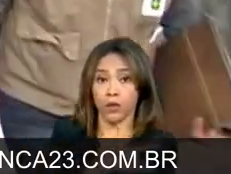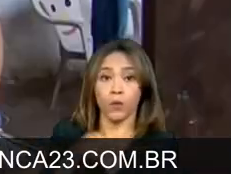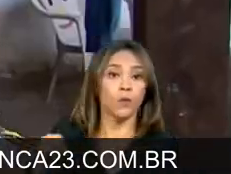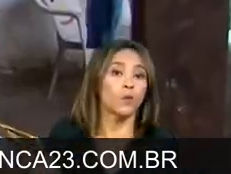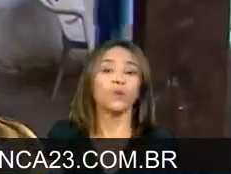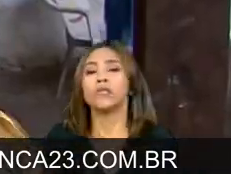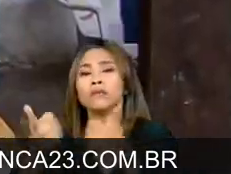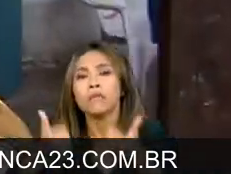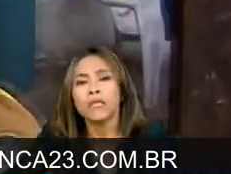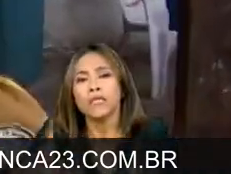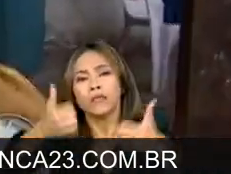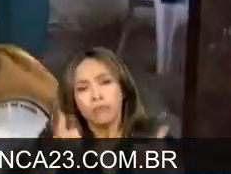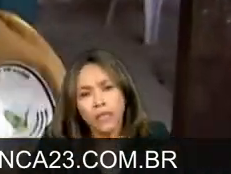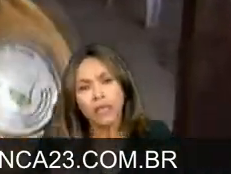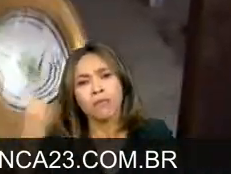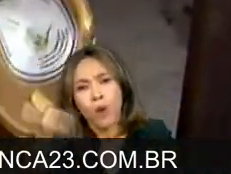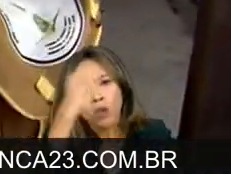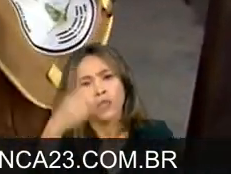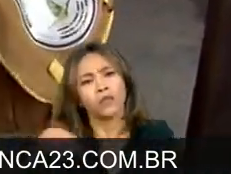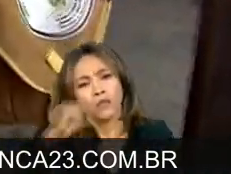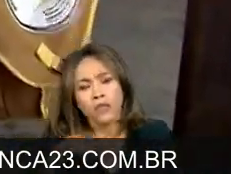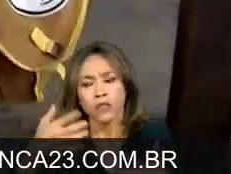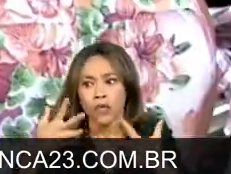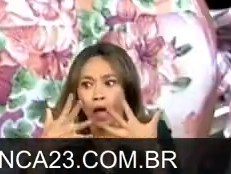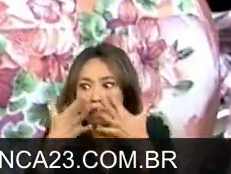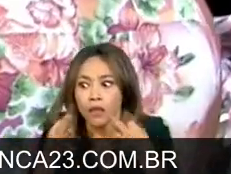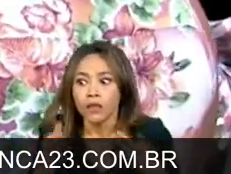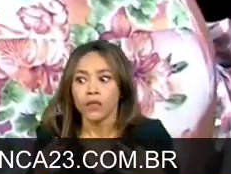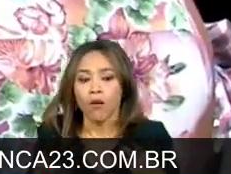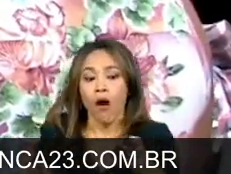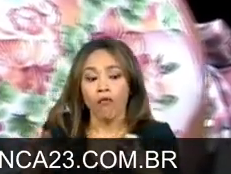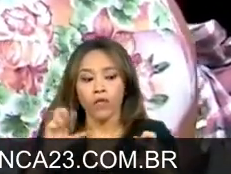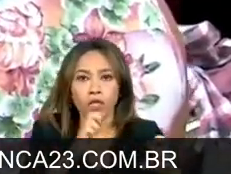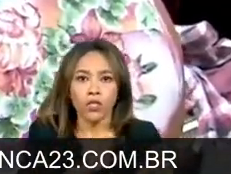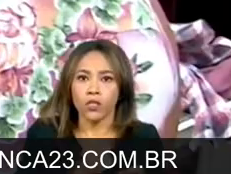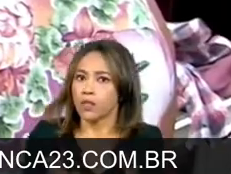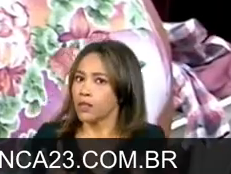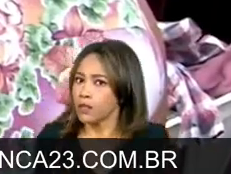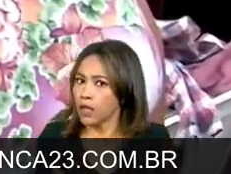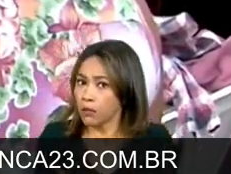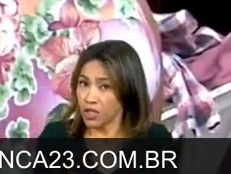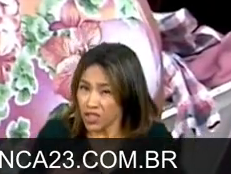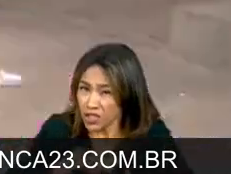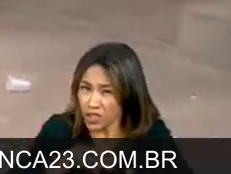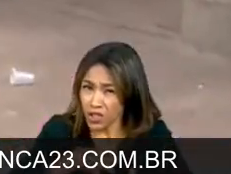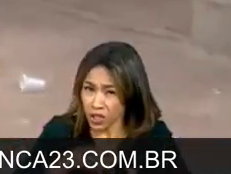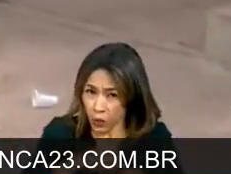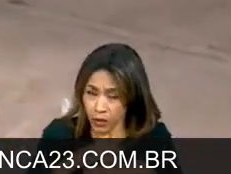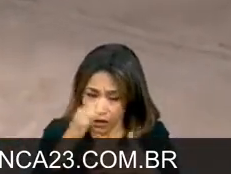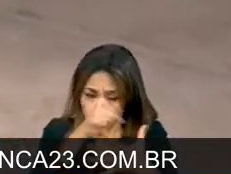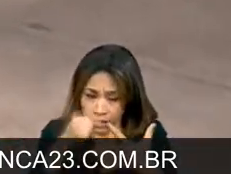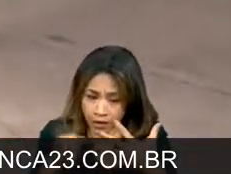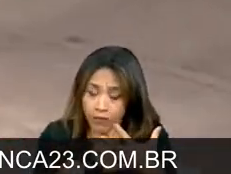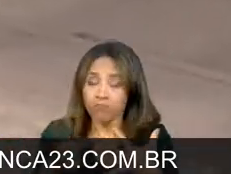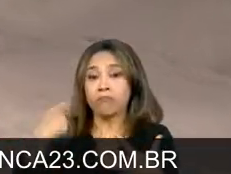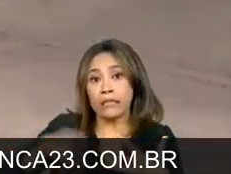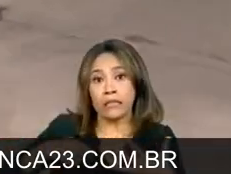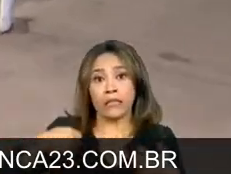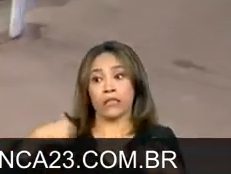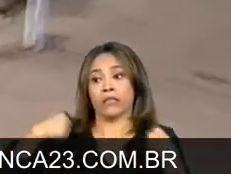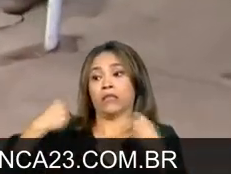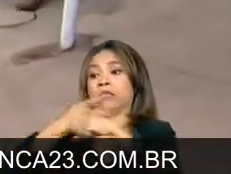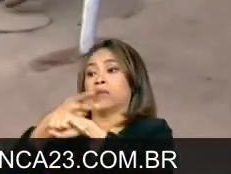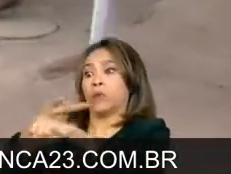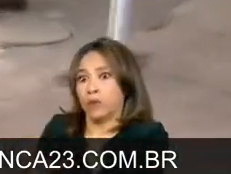destaca a importância de manter a vigilância sempre. E em caso de sintomas da dengue, é importante buscar ajuda médica